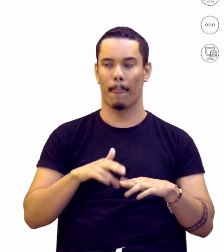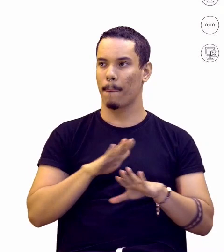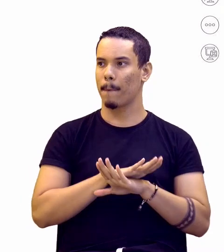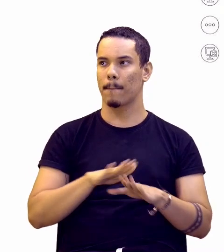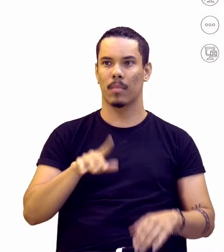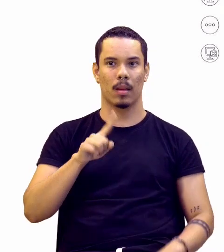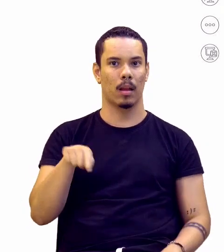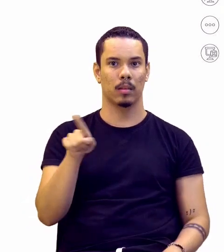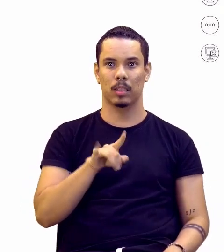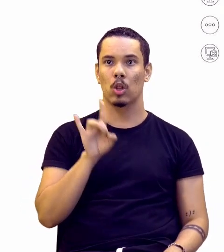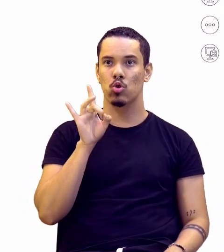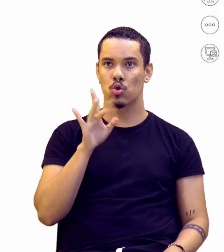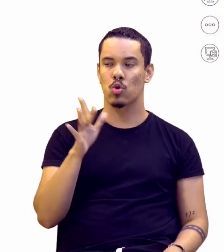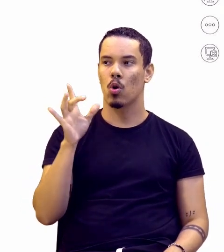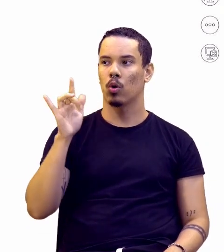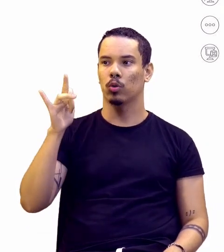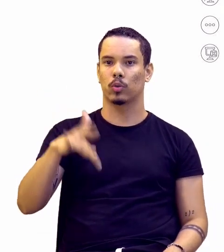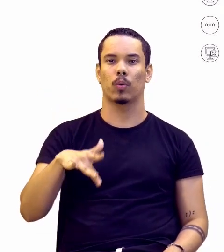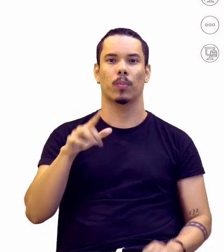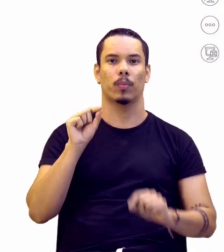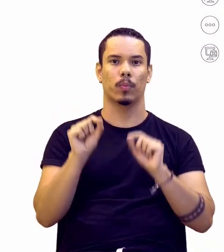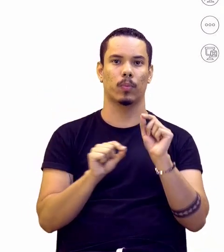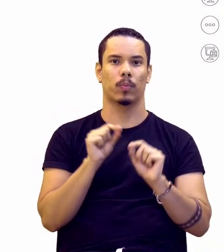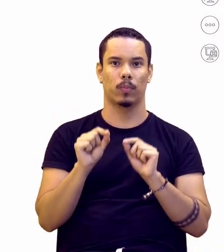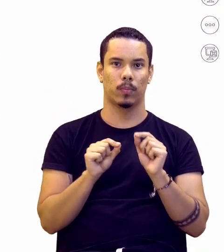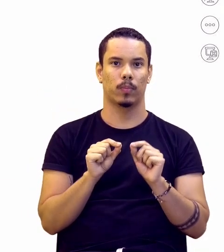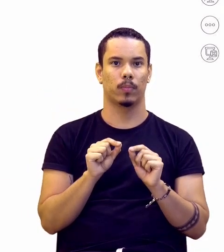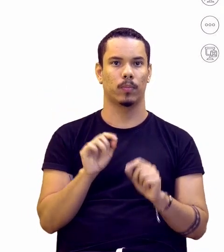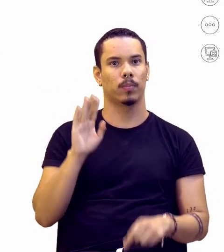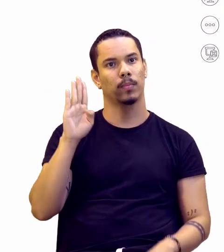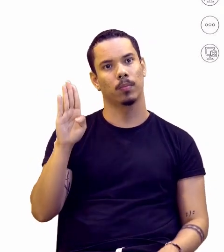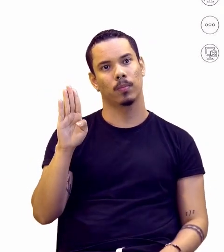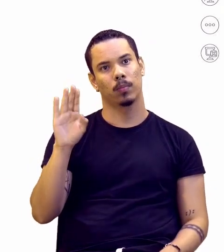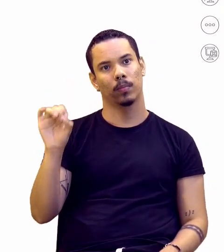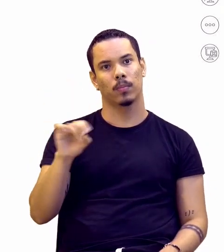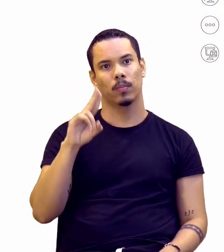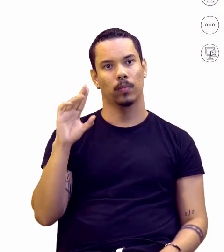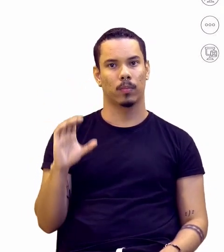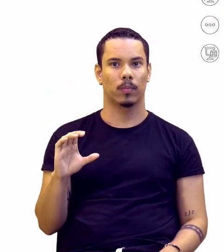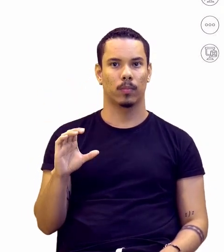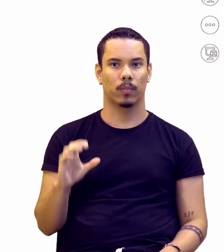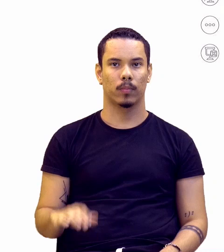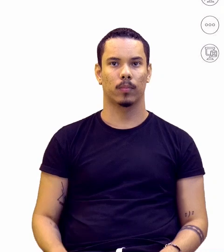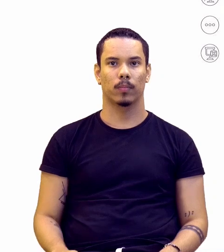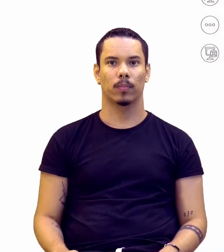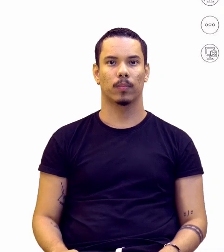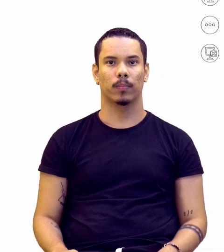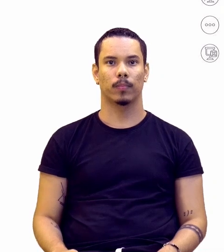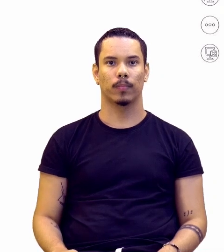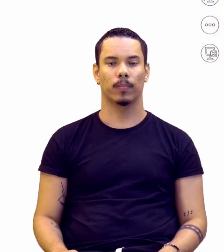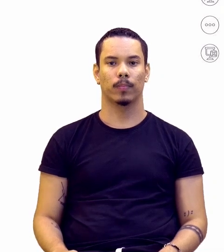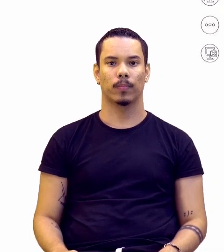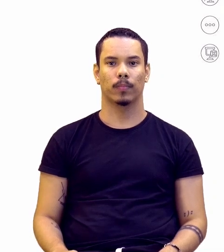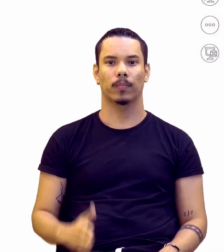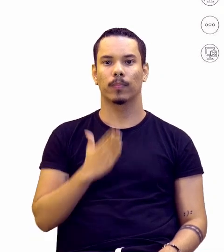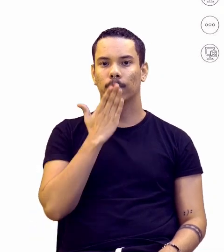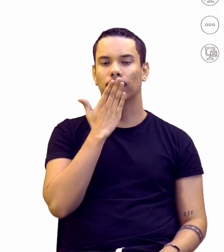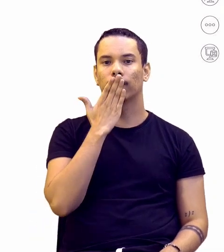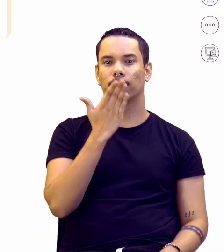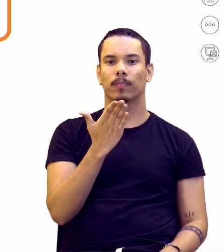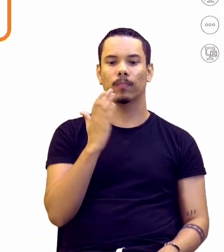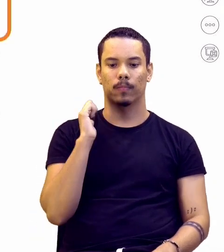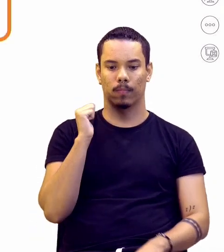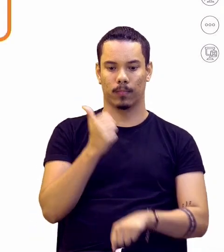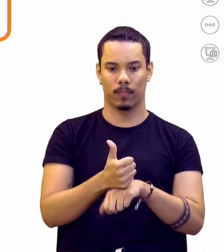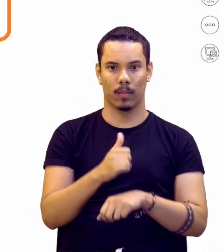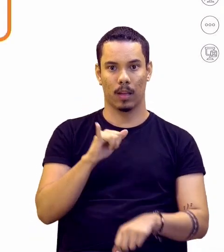vai restar a B ou a C, não é isso? Muito bem, e aí ele está pedindo a instalação. A instalação.